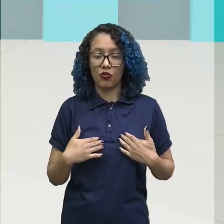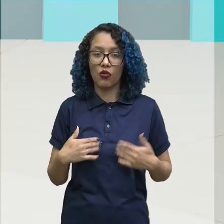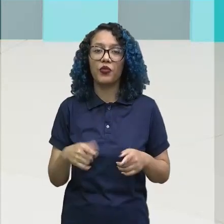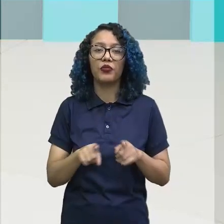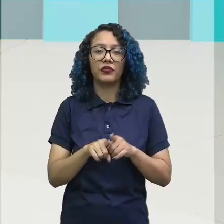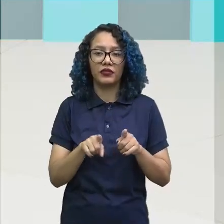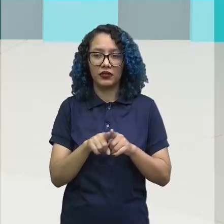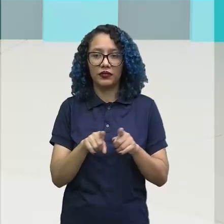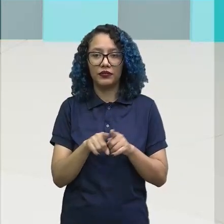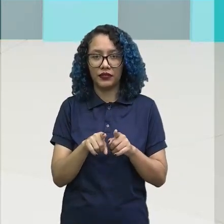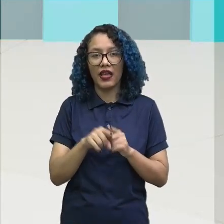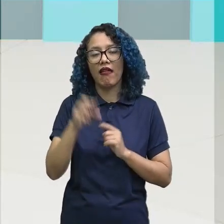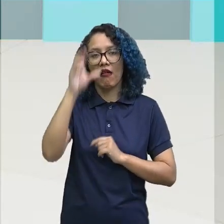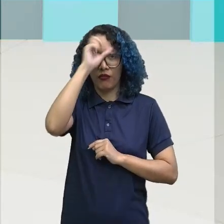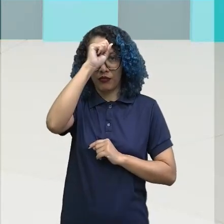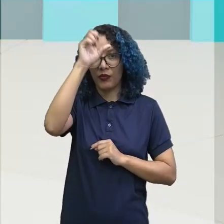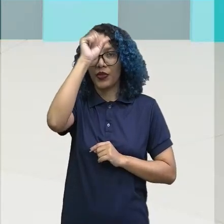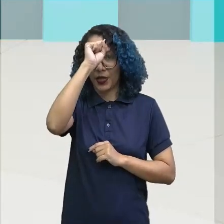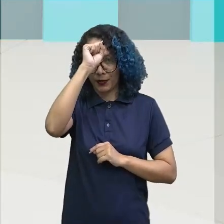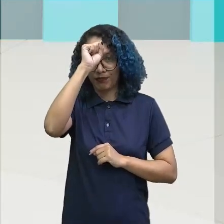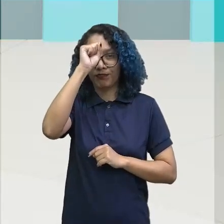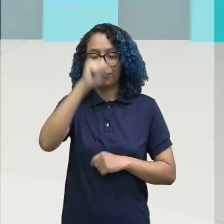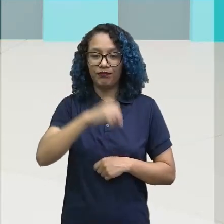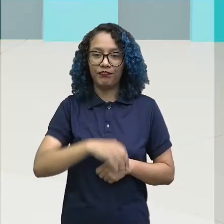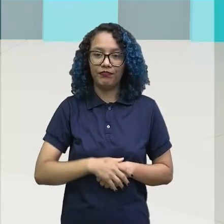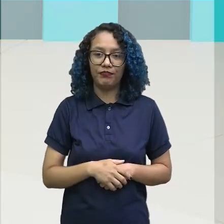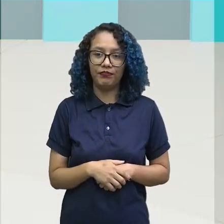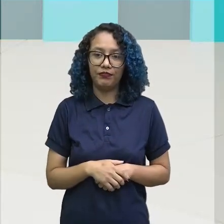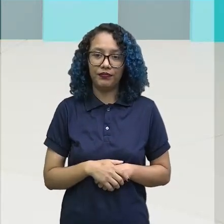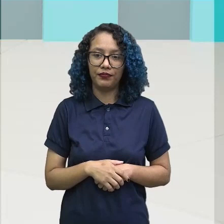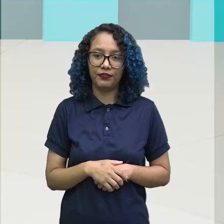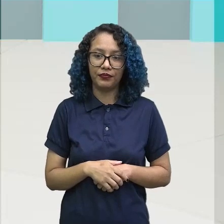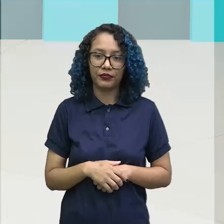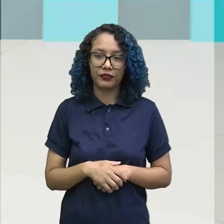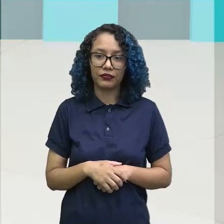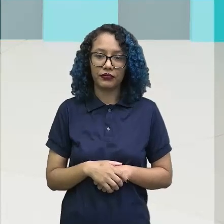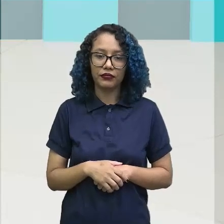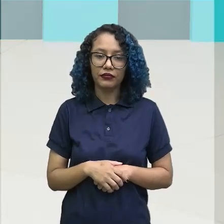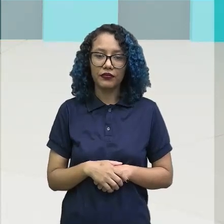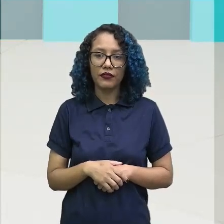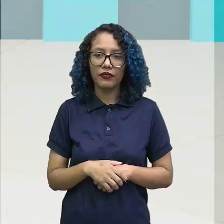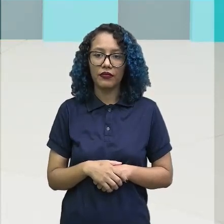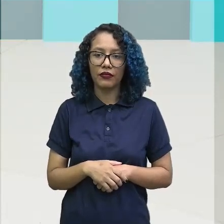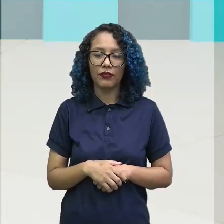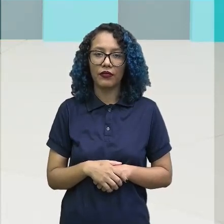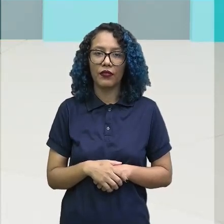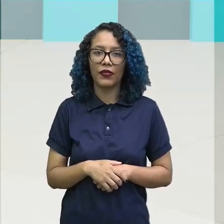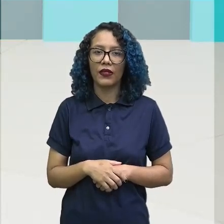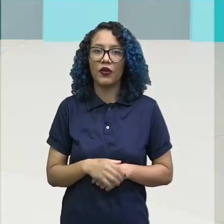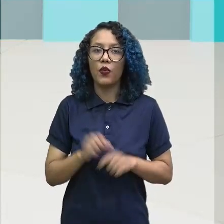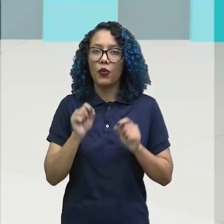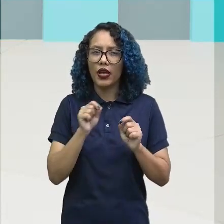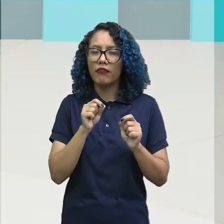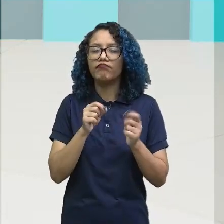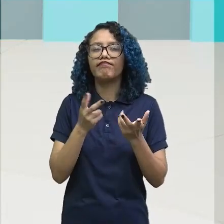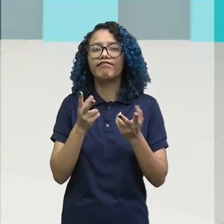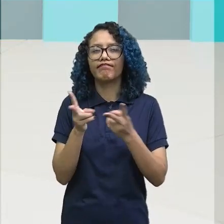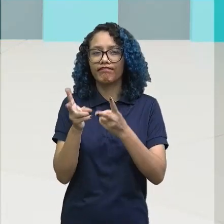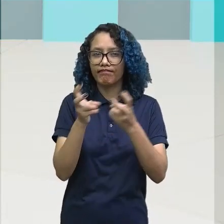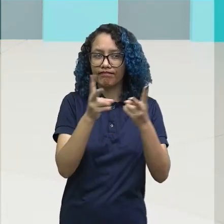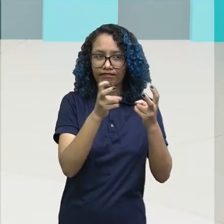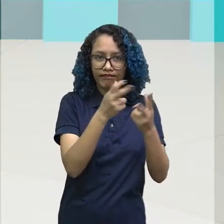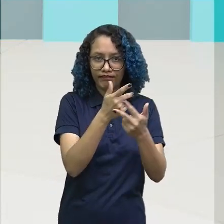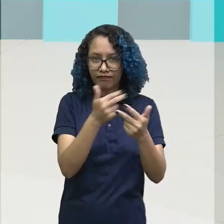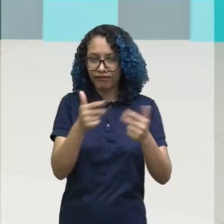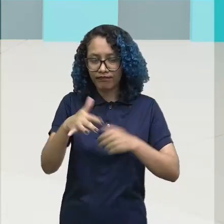ter a questão do conhecimento, uma totalidade, enxergar tudo ao seu redor. Então, o corpo ele é compreendido como